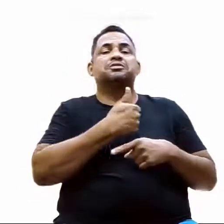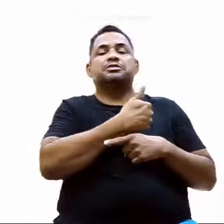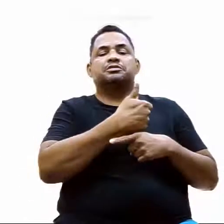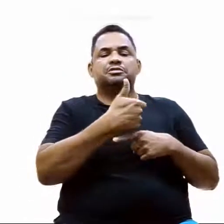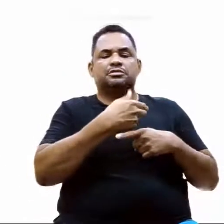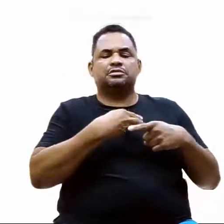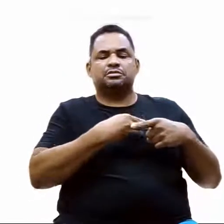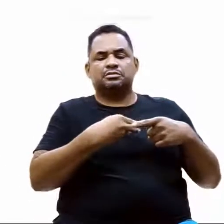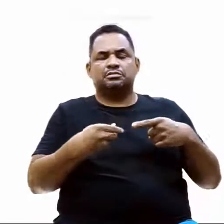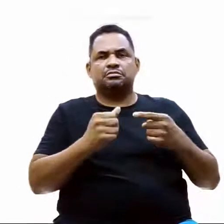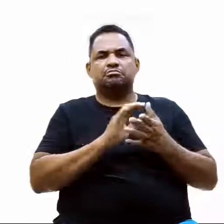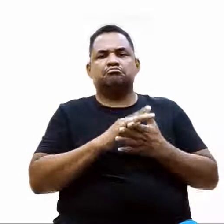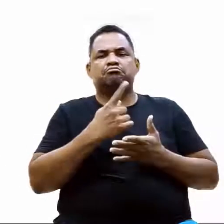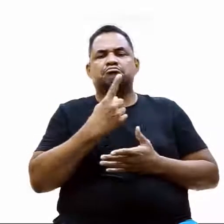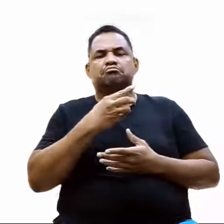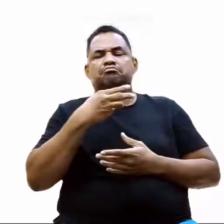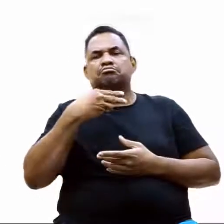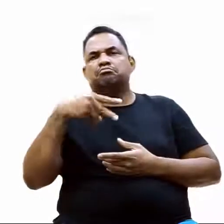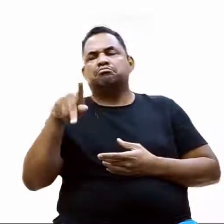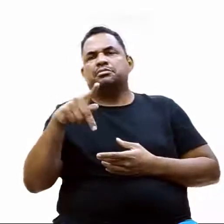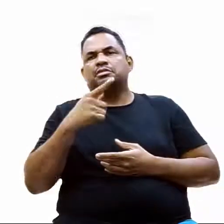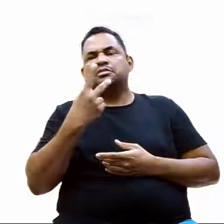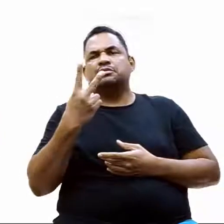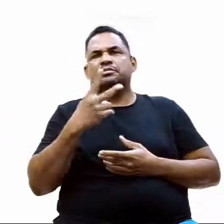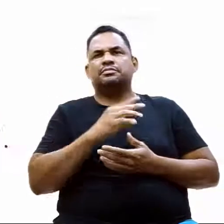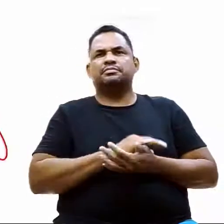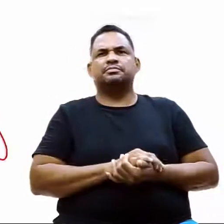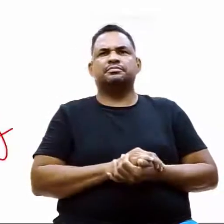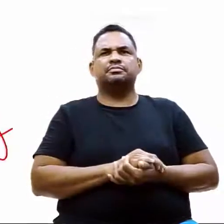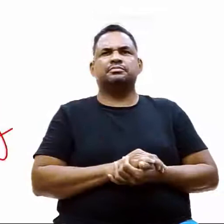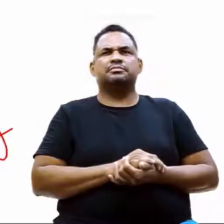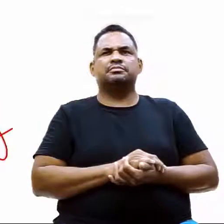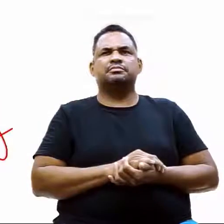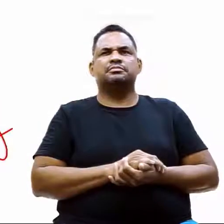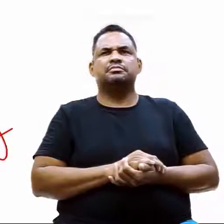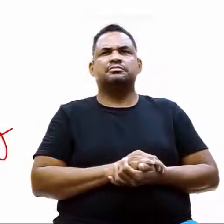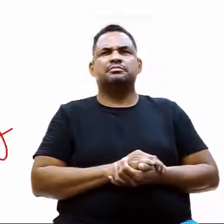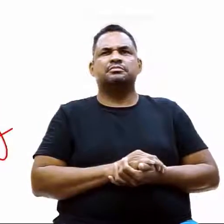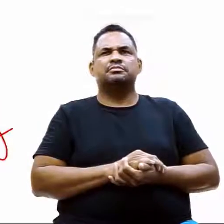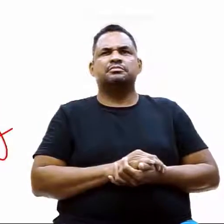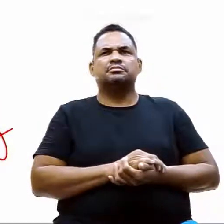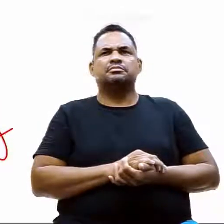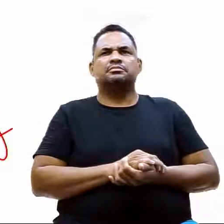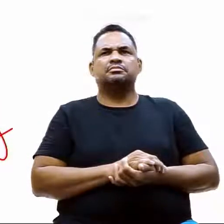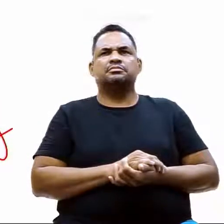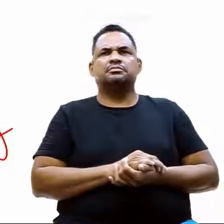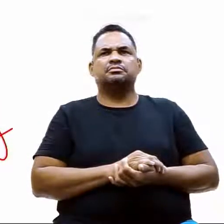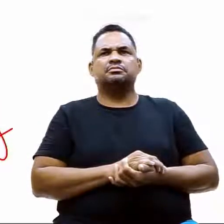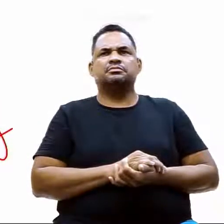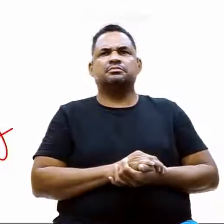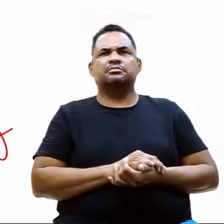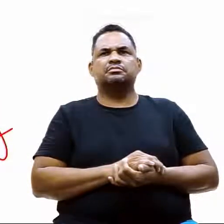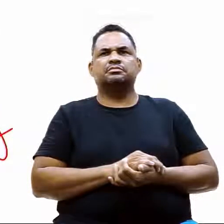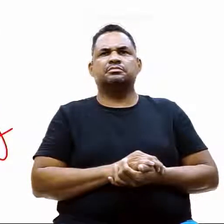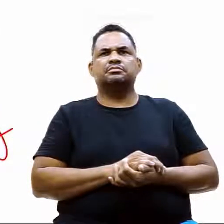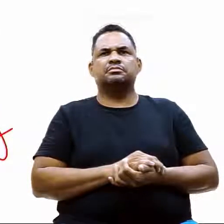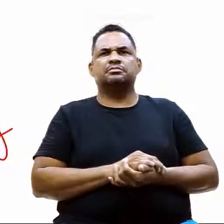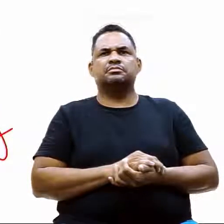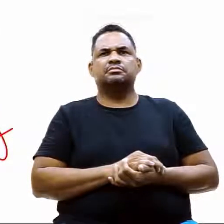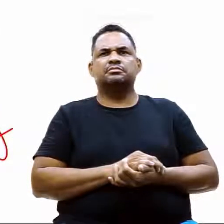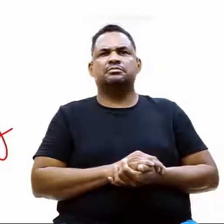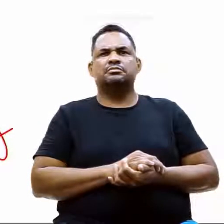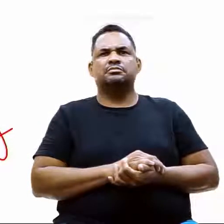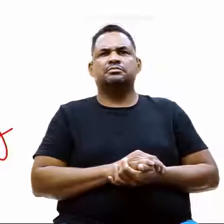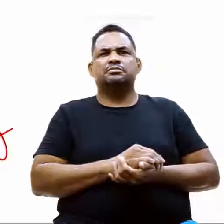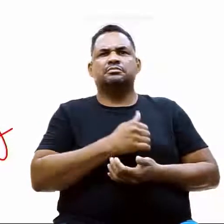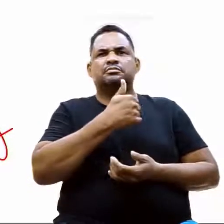2. E quanto é, no caso do Z, que aqui é 102 gramas, 56 para... Então, aqui eu tenho 1